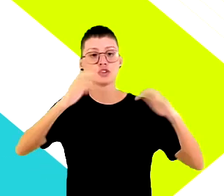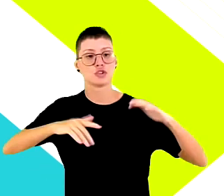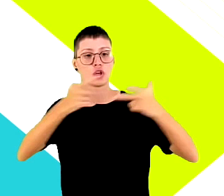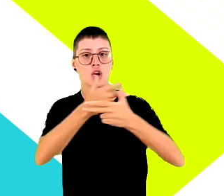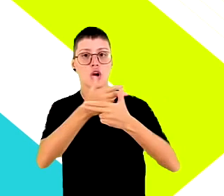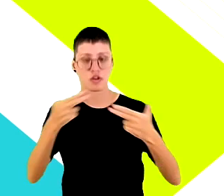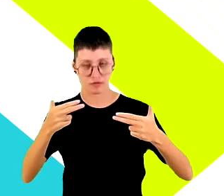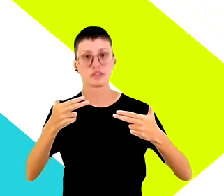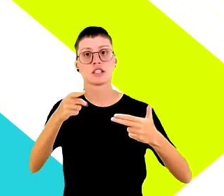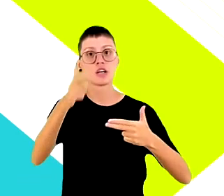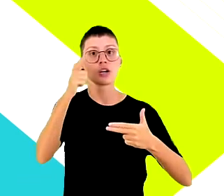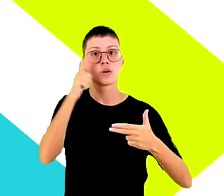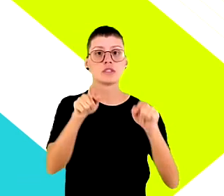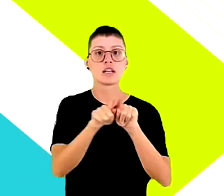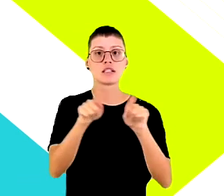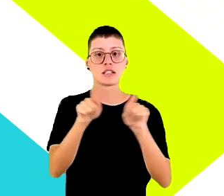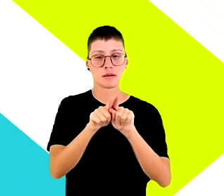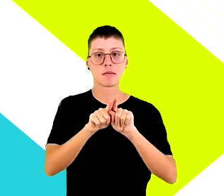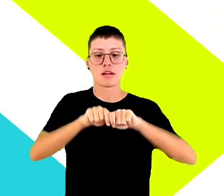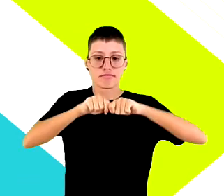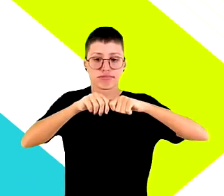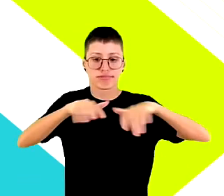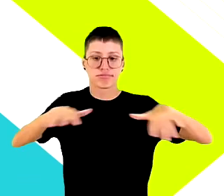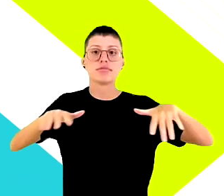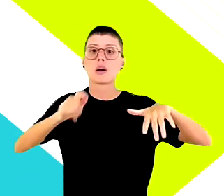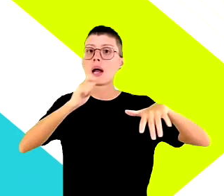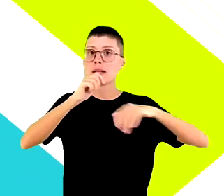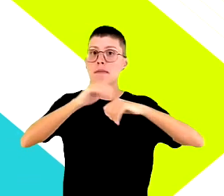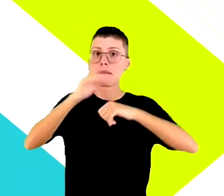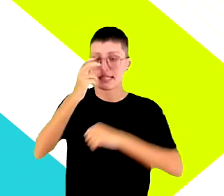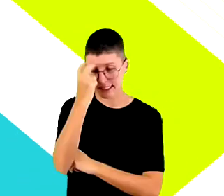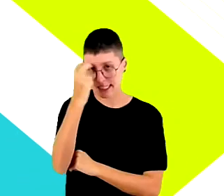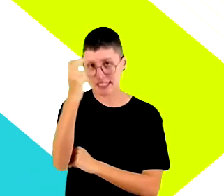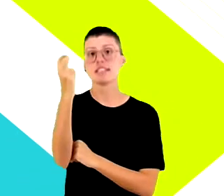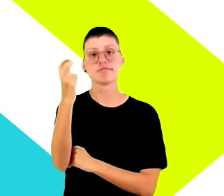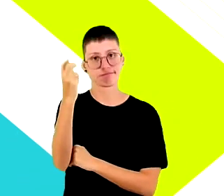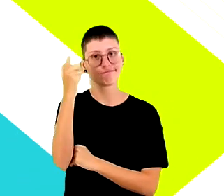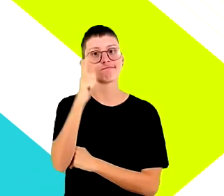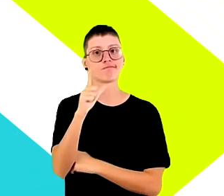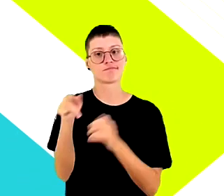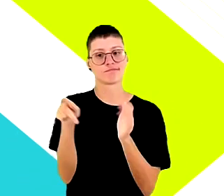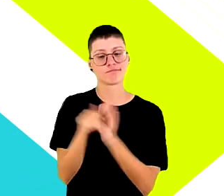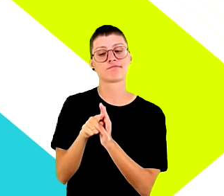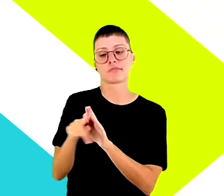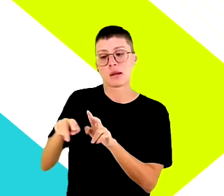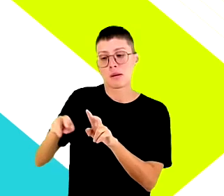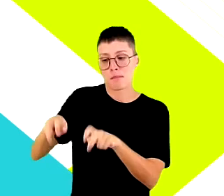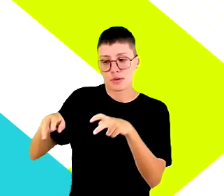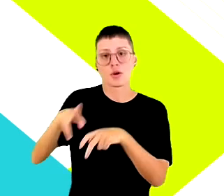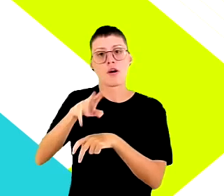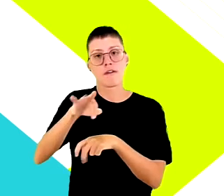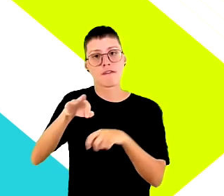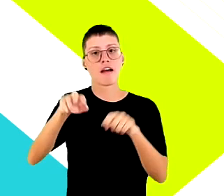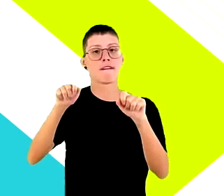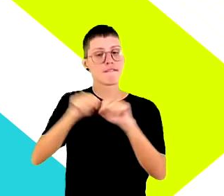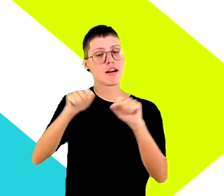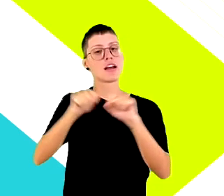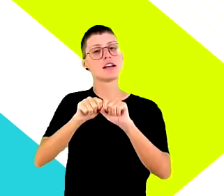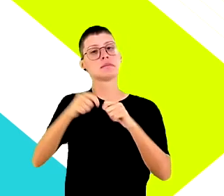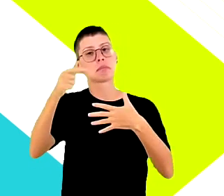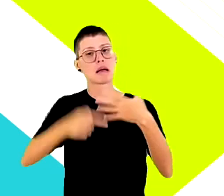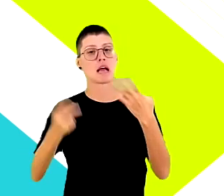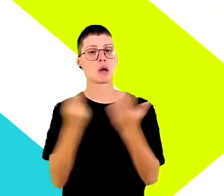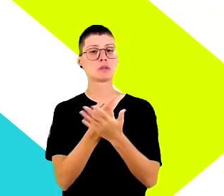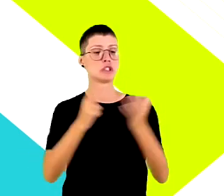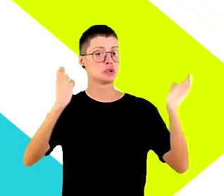Consegue fazer uma pulverização também mais inteligente. Acontece muito do produtor vai lá, pulveriza, cai a chuva, ele